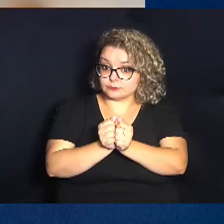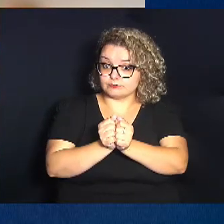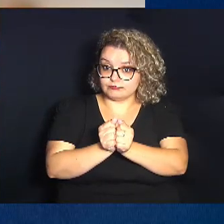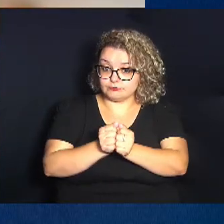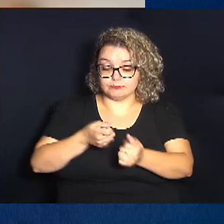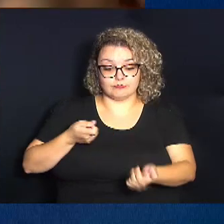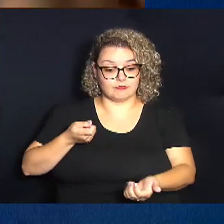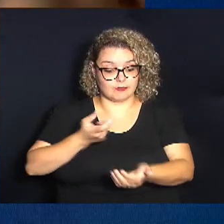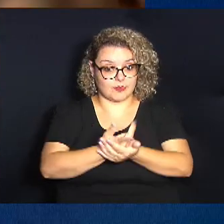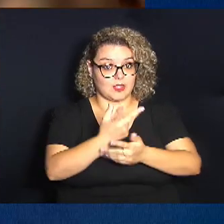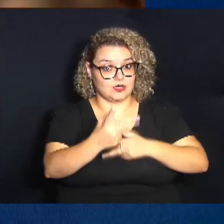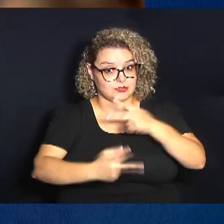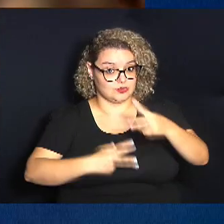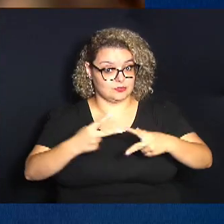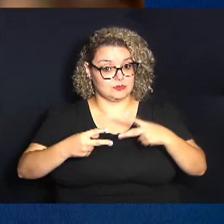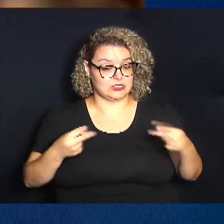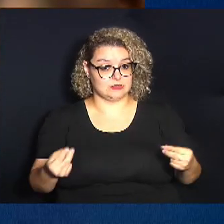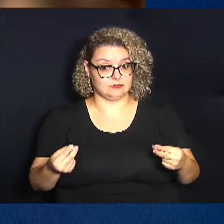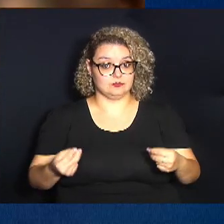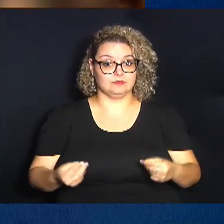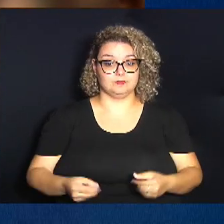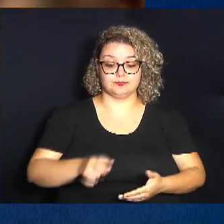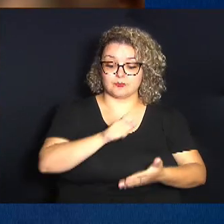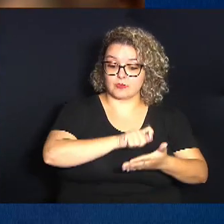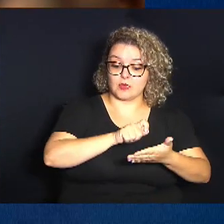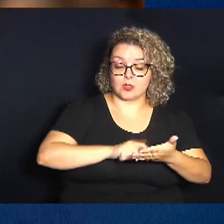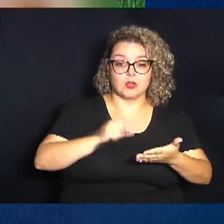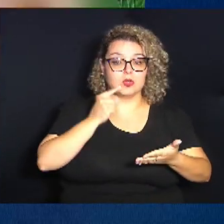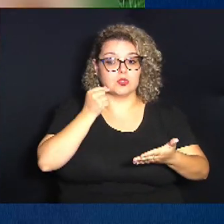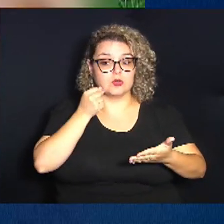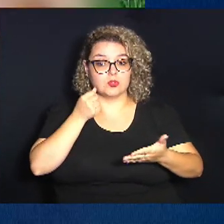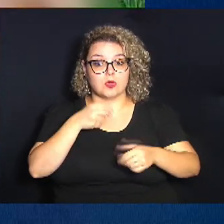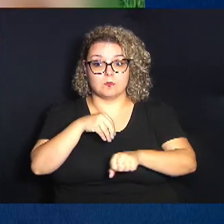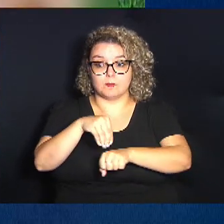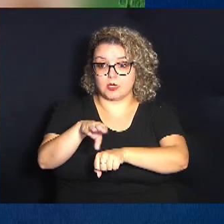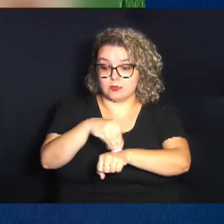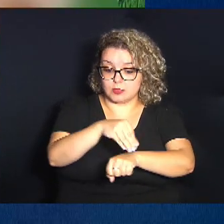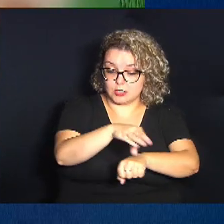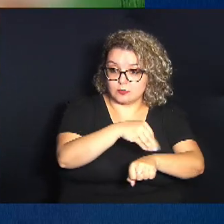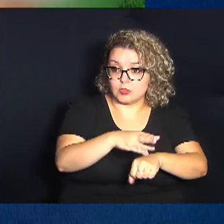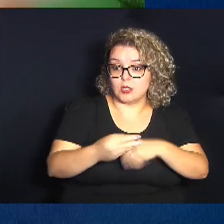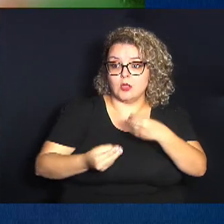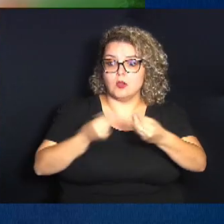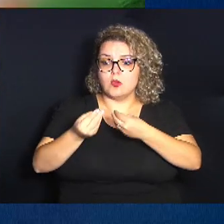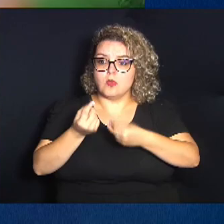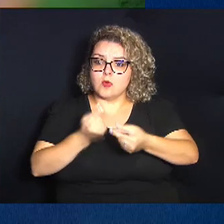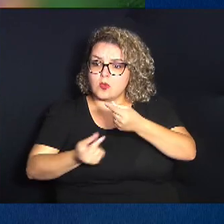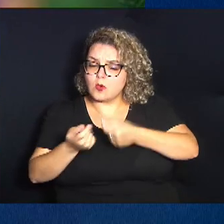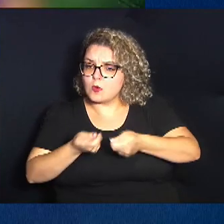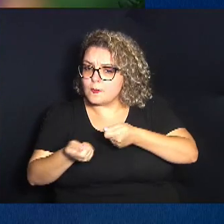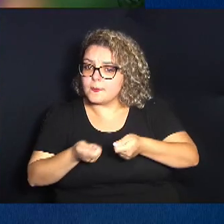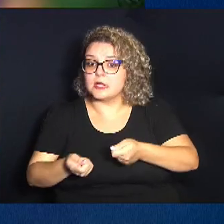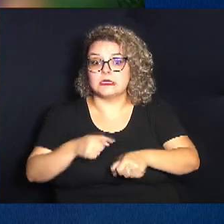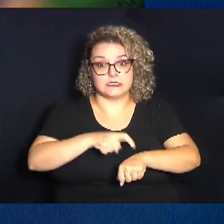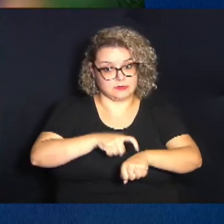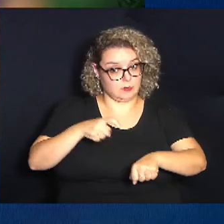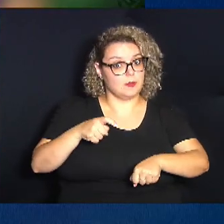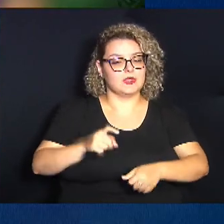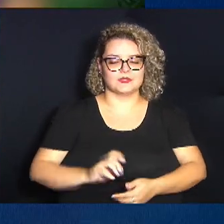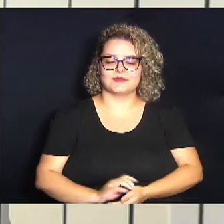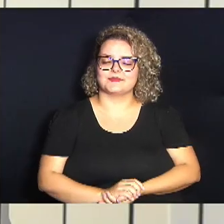compras e presentes. O quadro Na Ponta do Lápis traz dicas de como economizar nesta época.